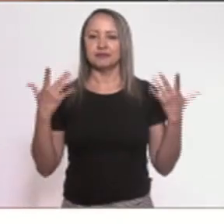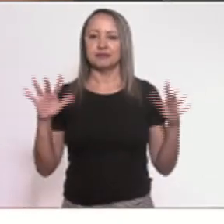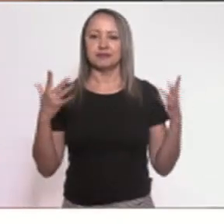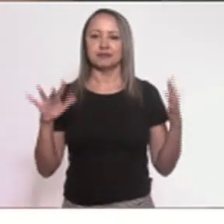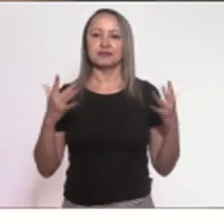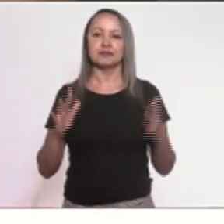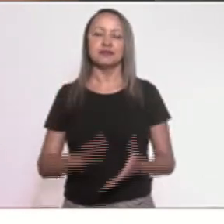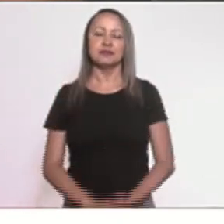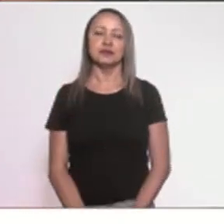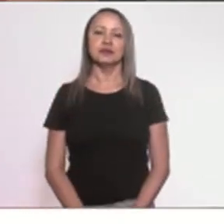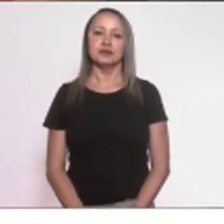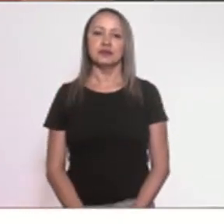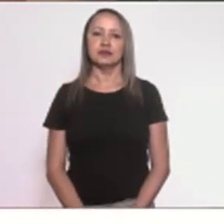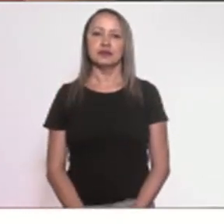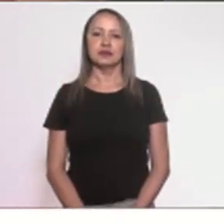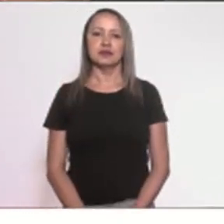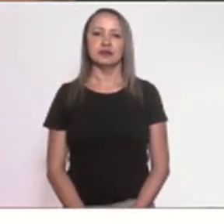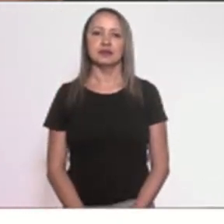o seguinte.